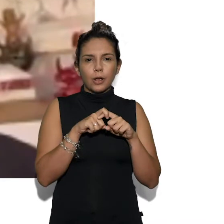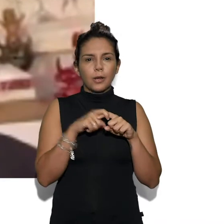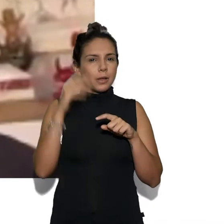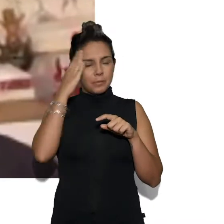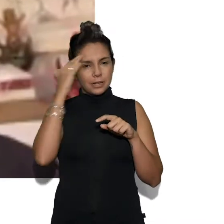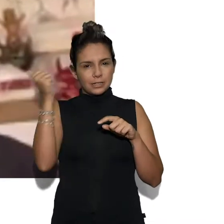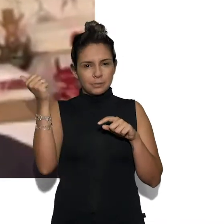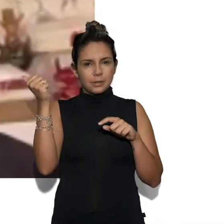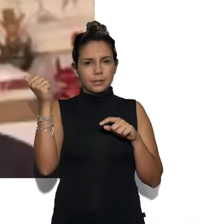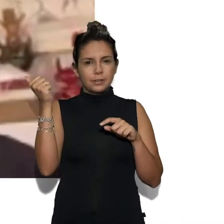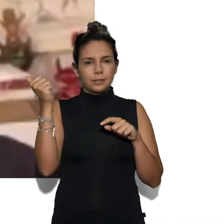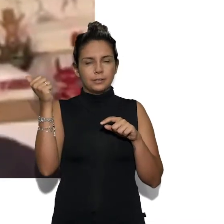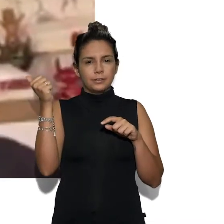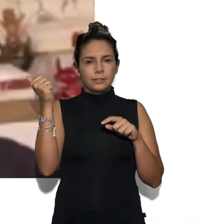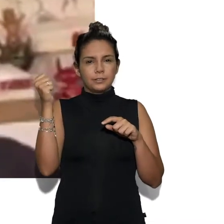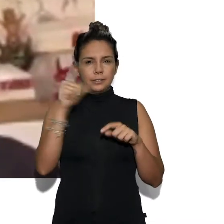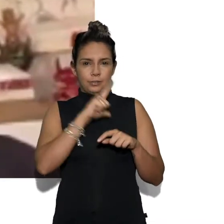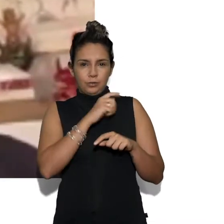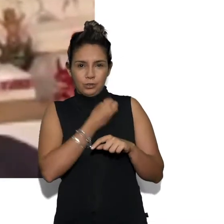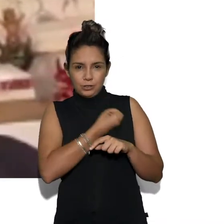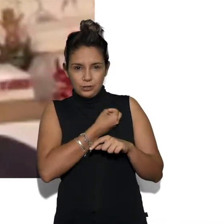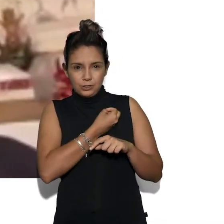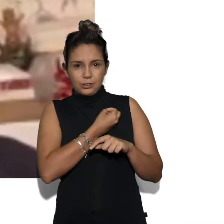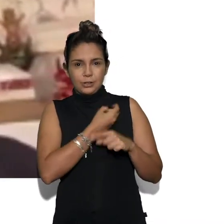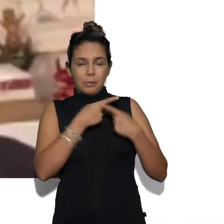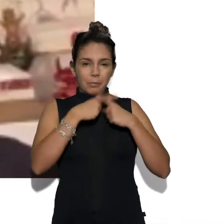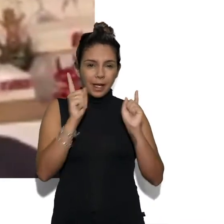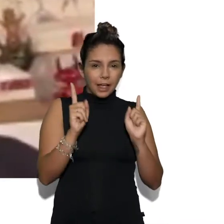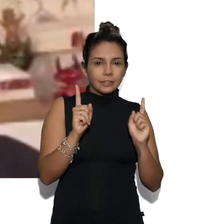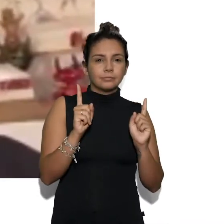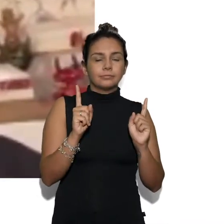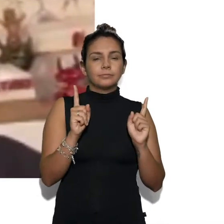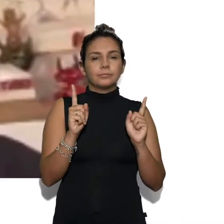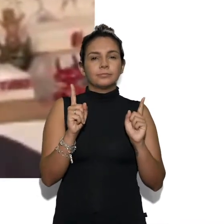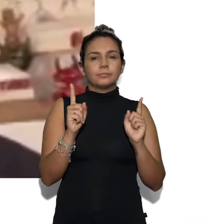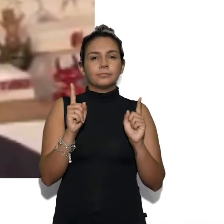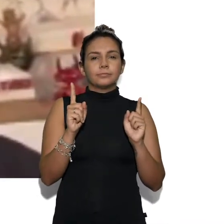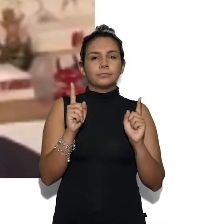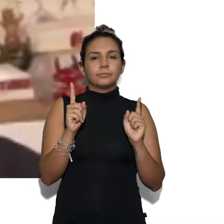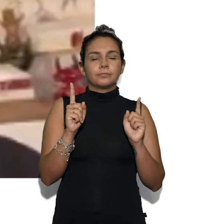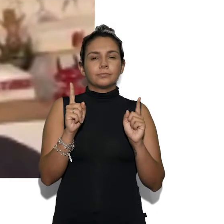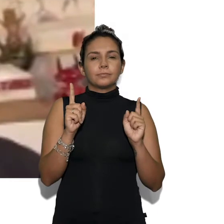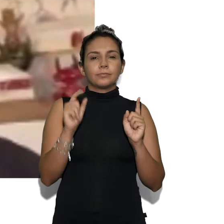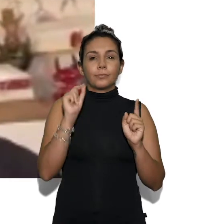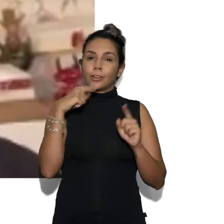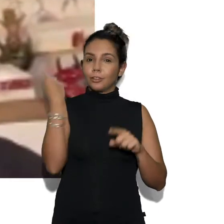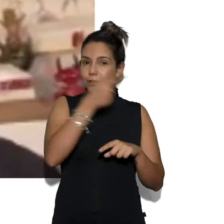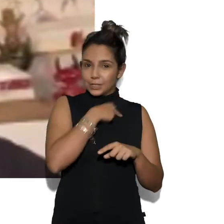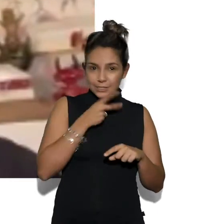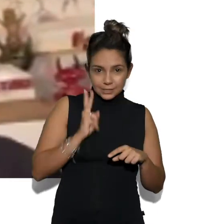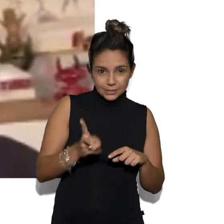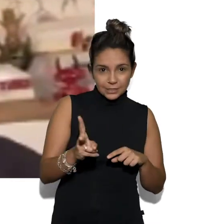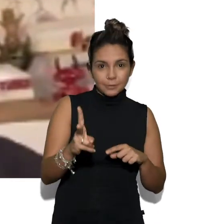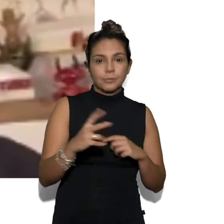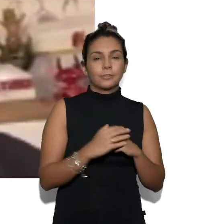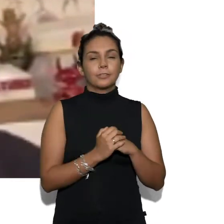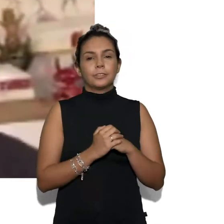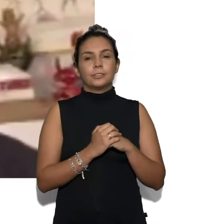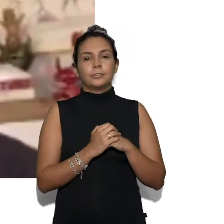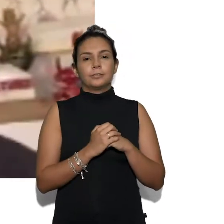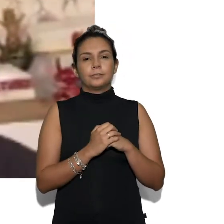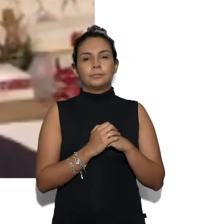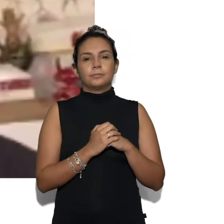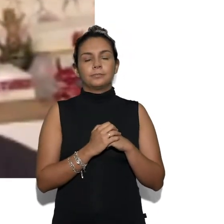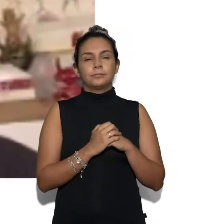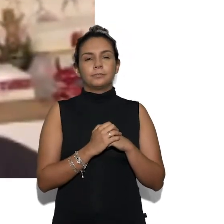saber não só se resistiríamos, mas se seguimos sendo quem sempre fomos